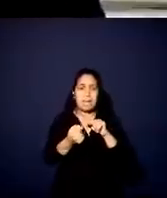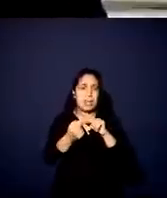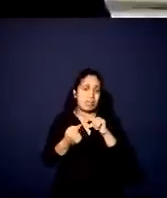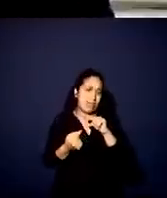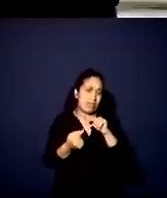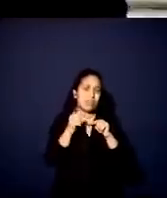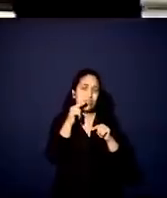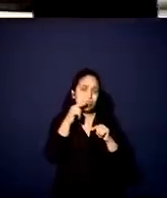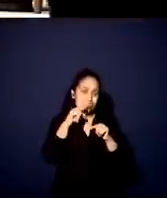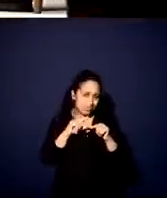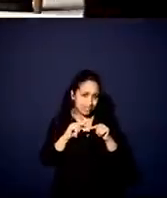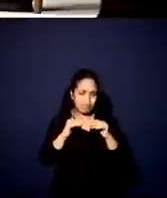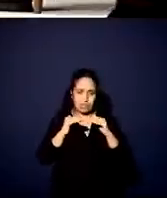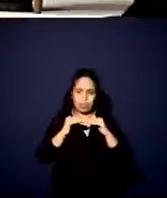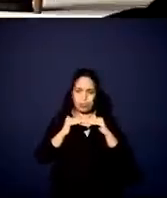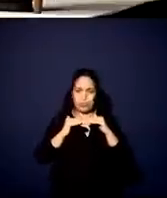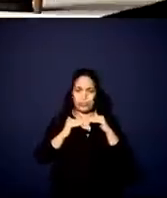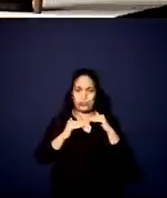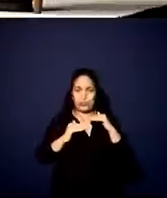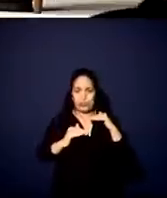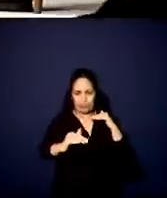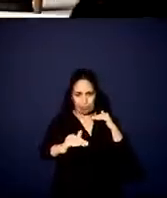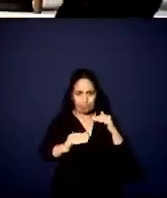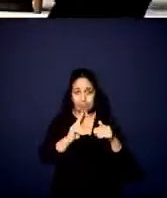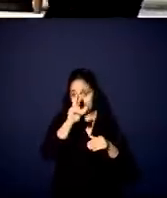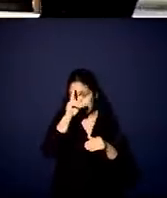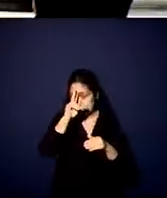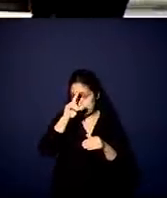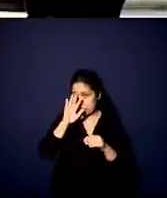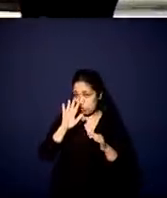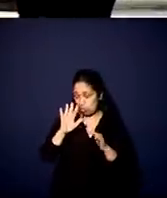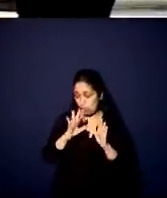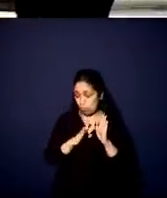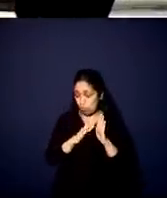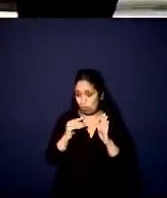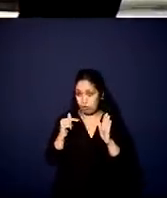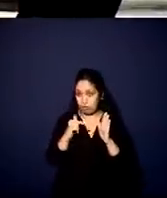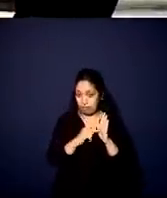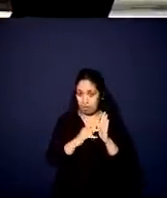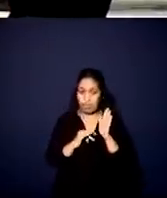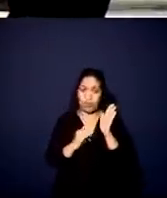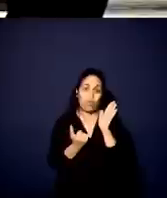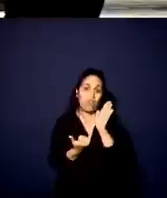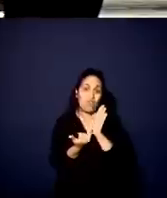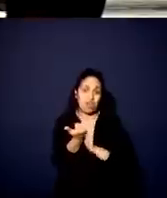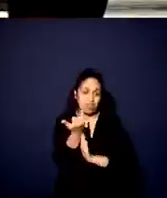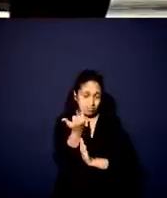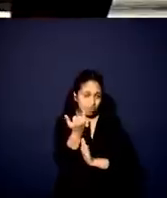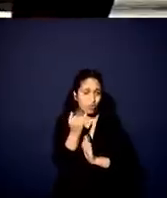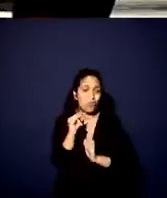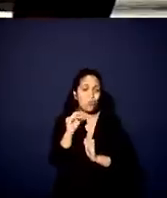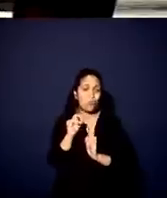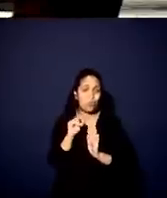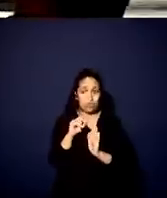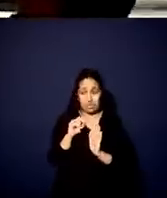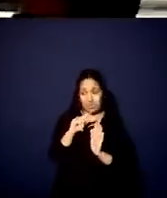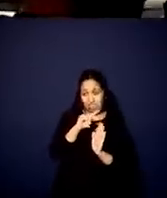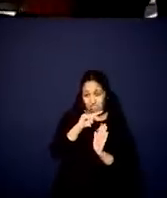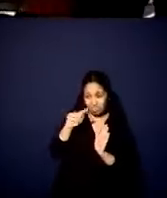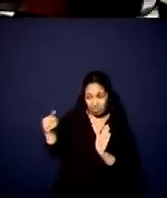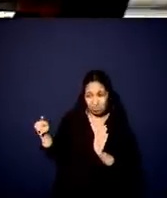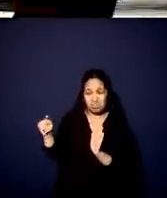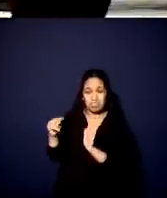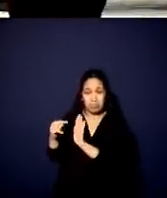a meta no horizonte relevante Lembrando que o modelo de inflação nos últimos anos é esse modelo dessas projeções